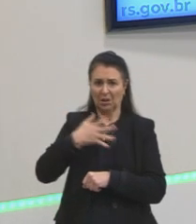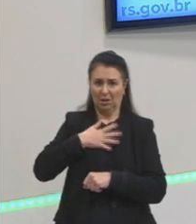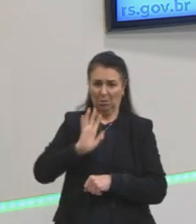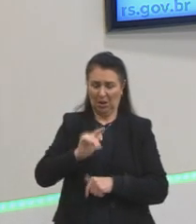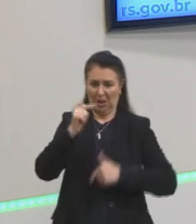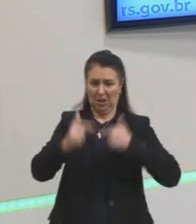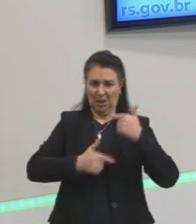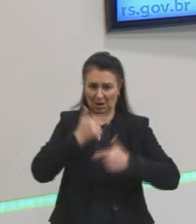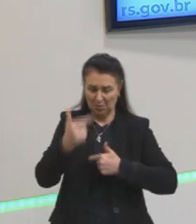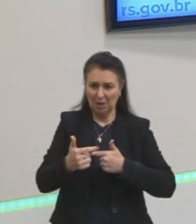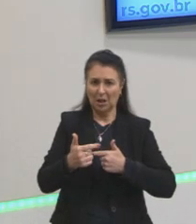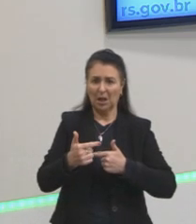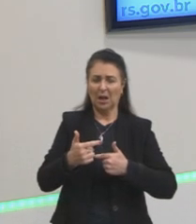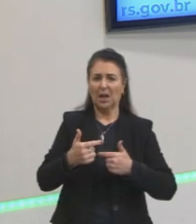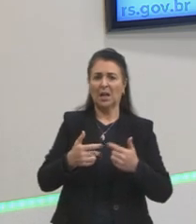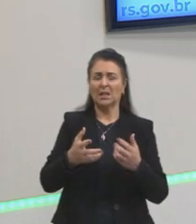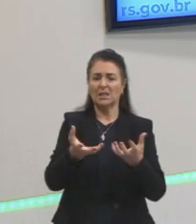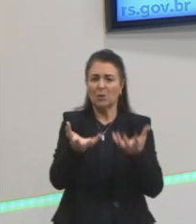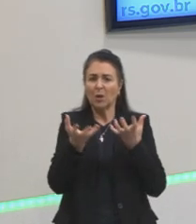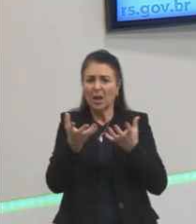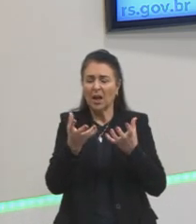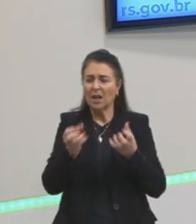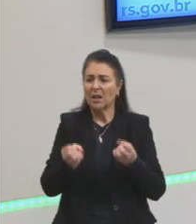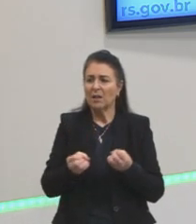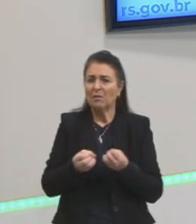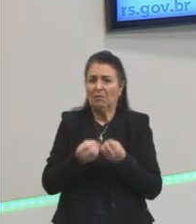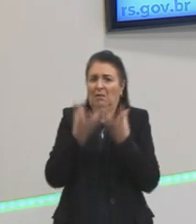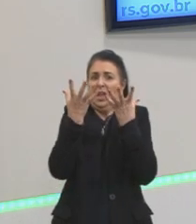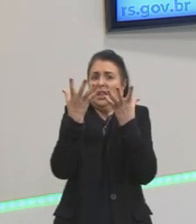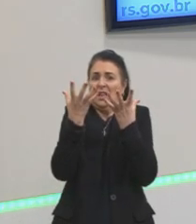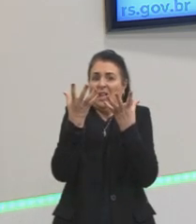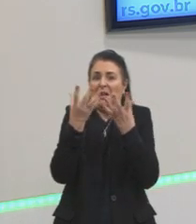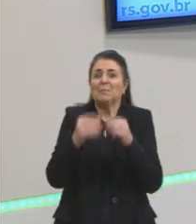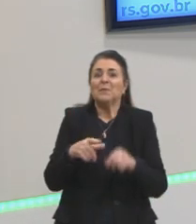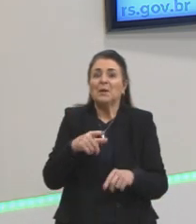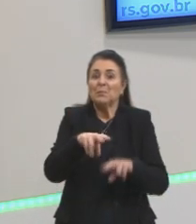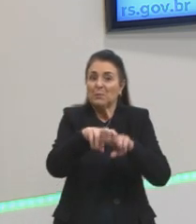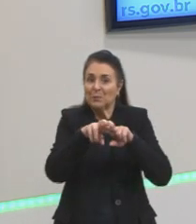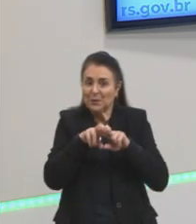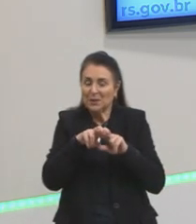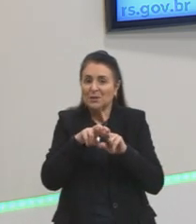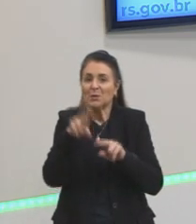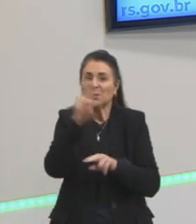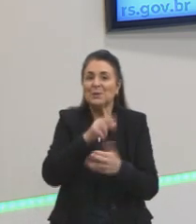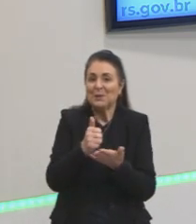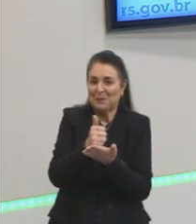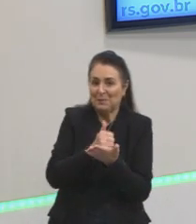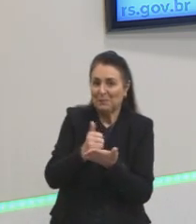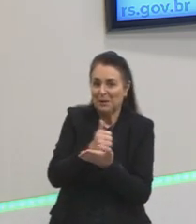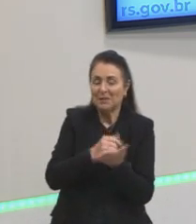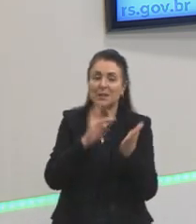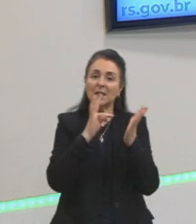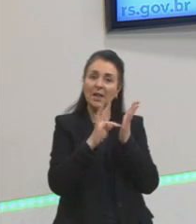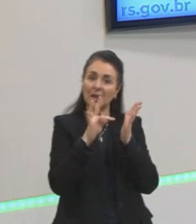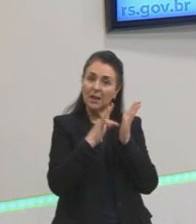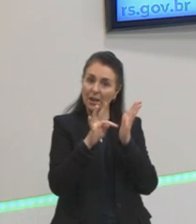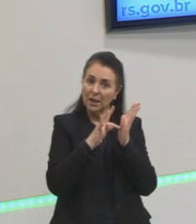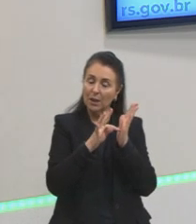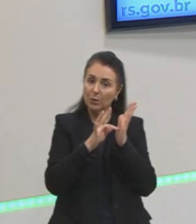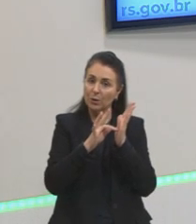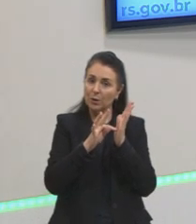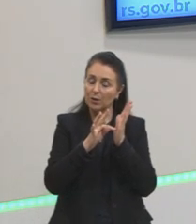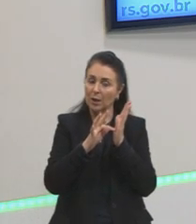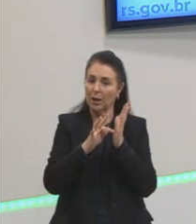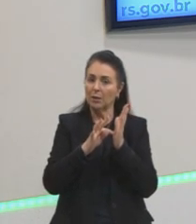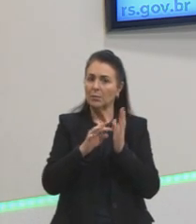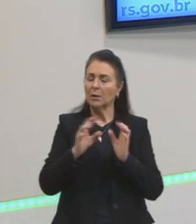os cara fica de festa portanto por isso são pobres baseado nessa teoria do da Ética Protestante é um quem tivesse